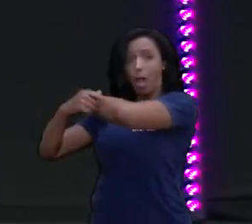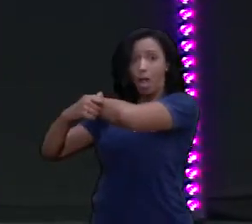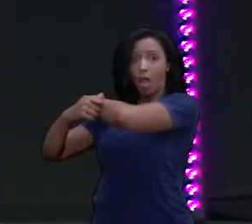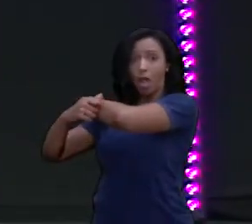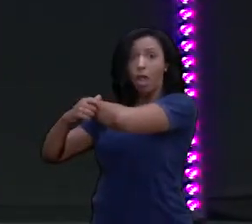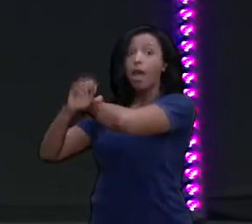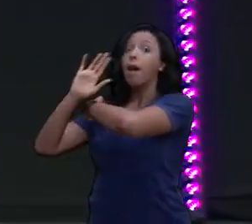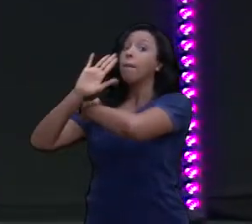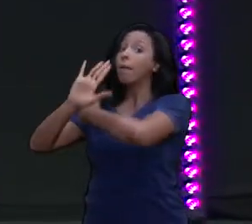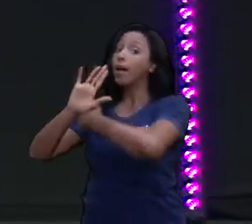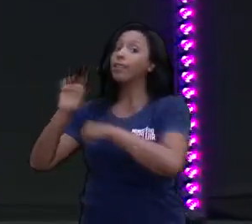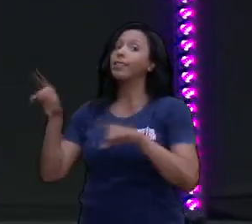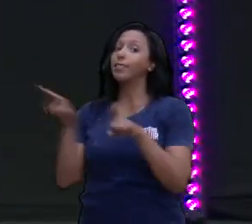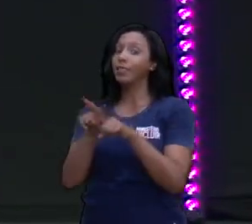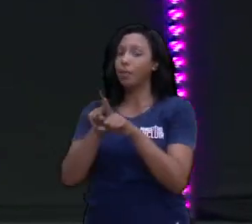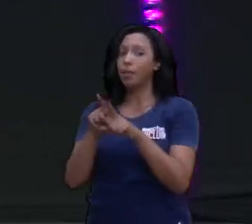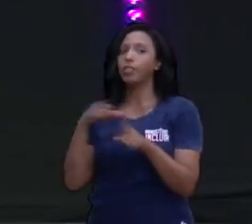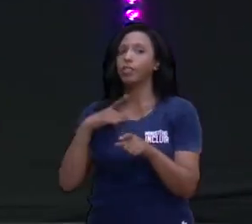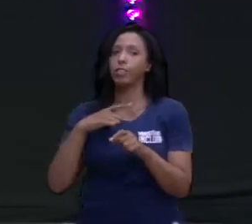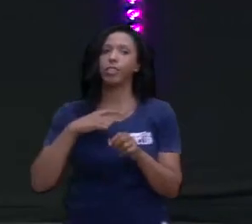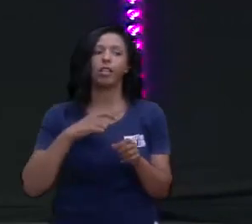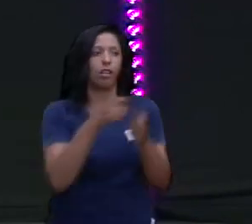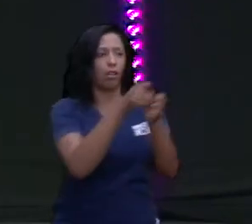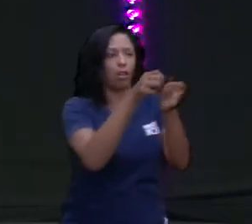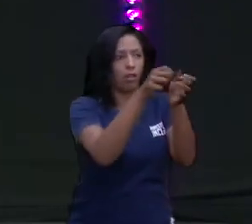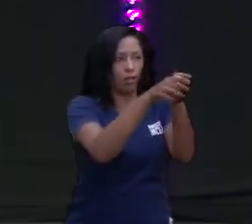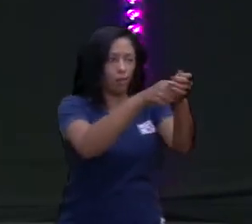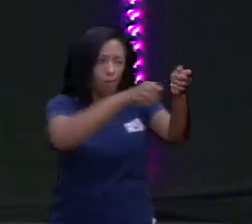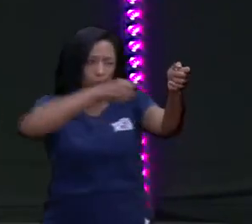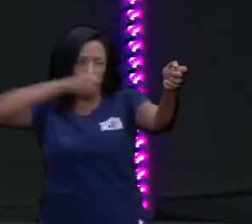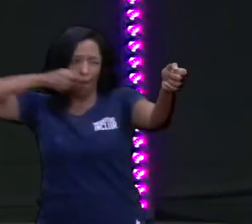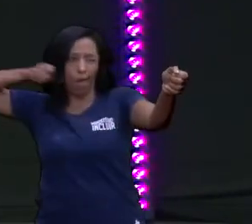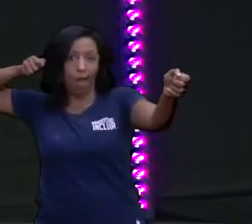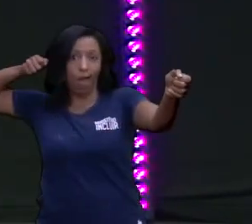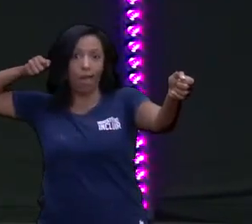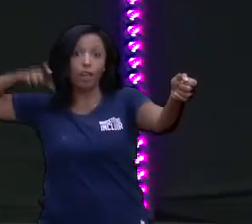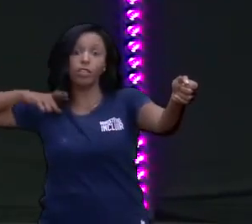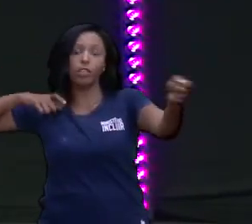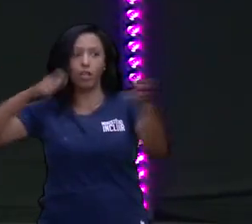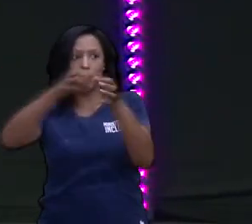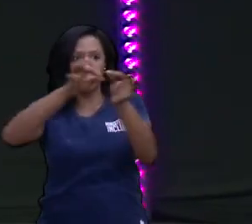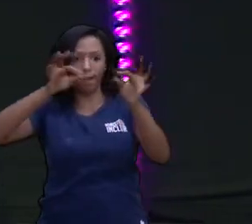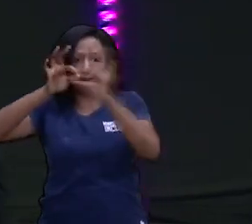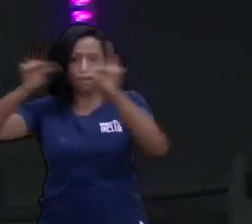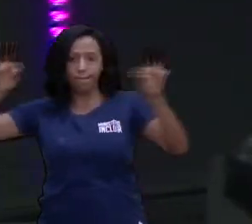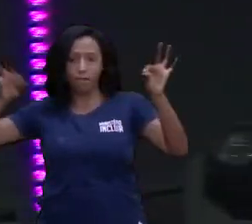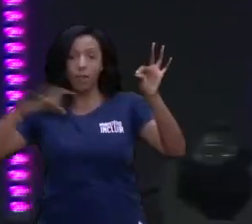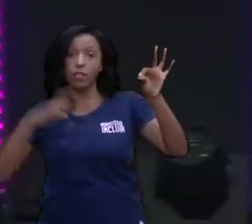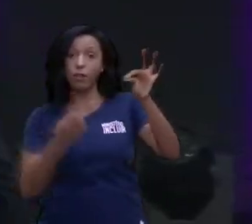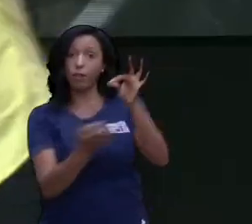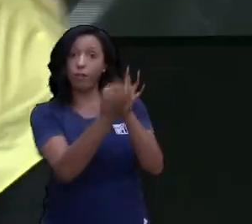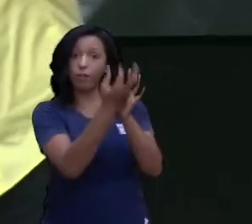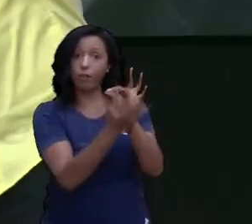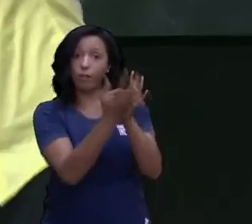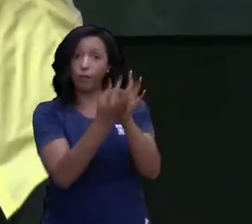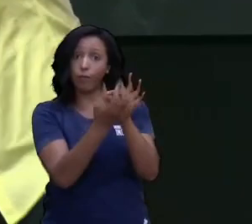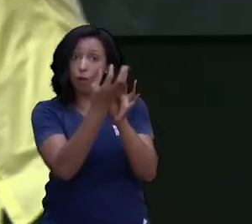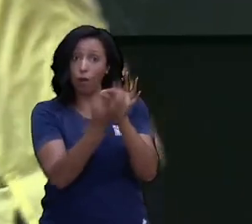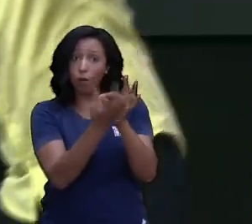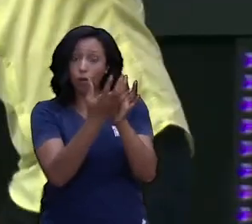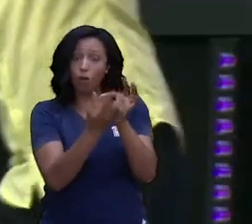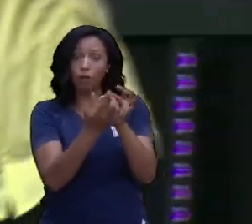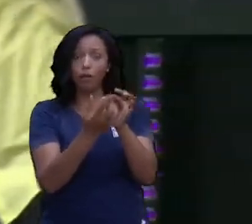certa inflamada o arco e flecha com fogo na ponta da Flecha era jogado então Muitas vezes os soldados e